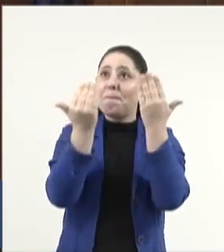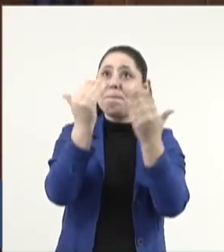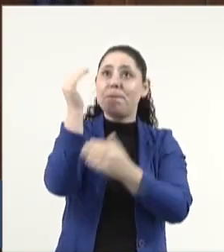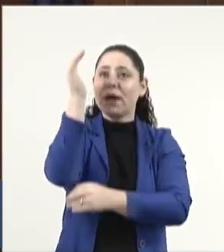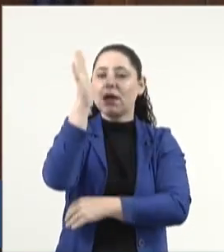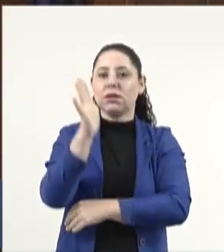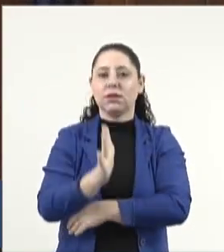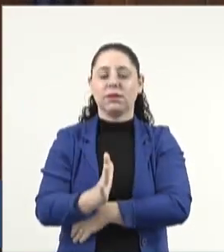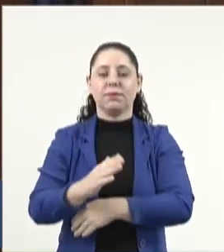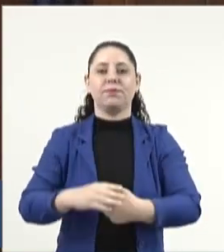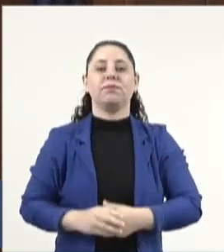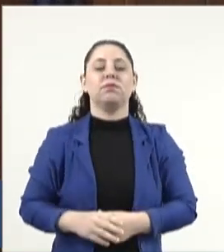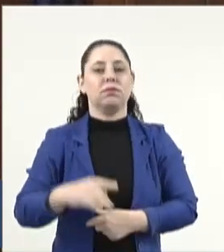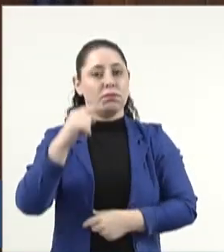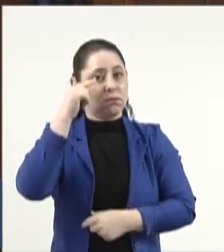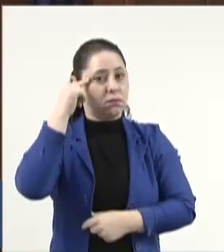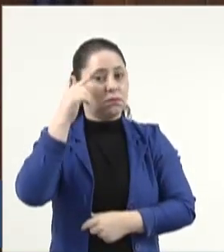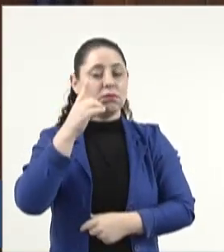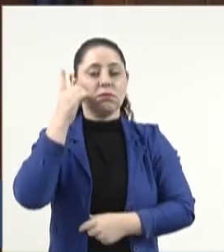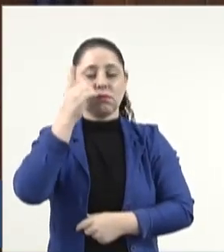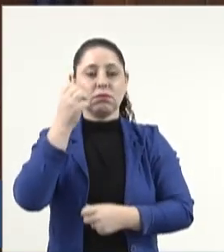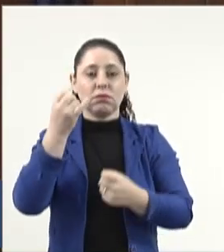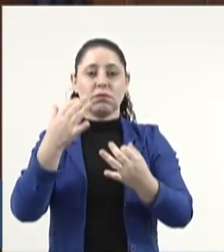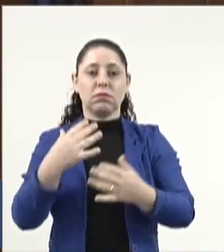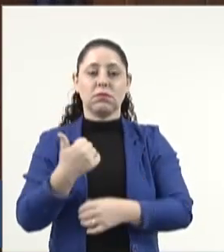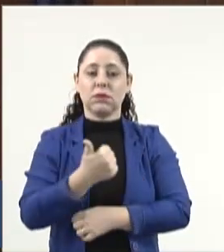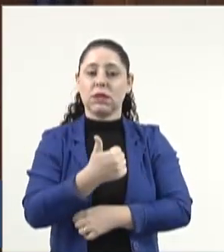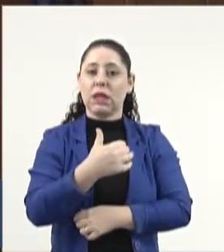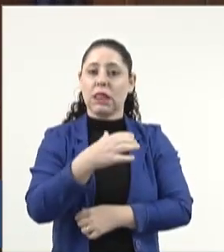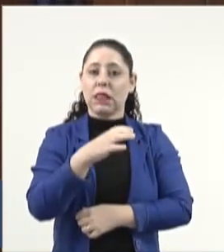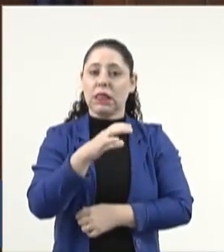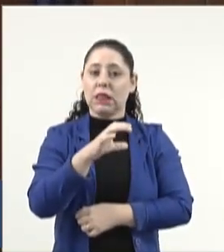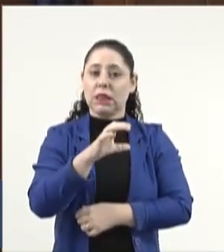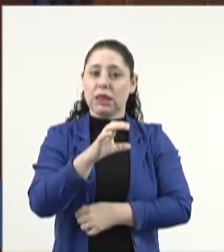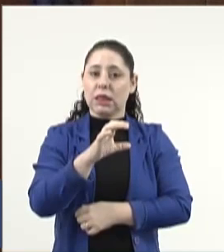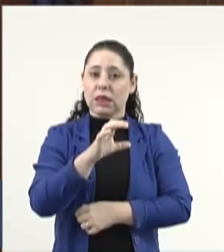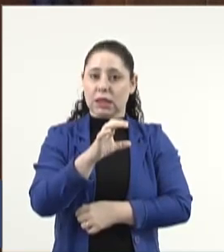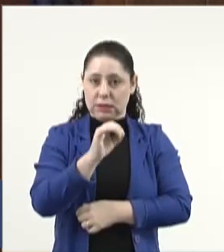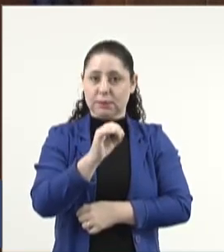aqui o deputado Roberto Rachoca, a 10ª,